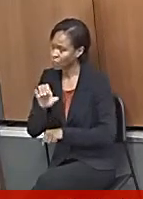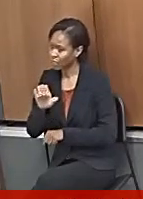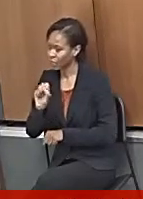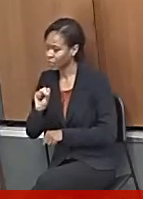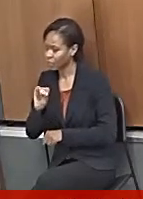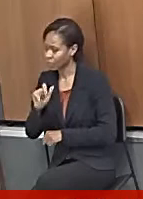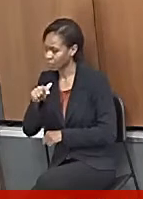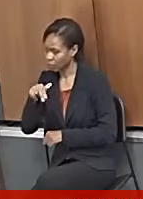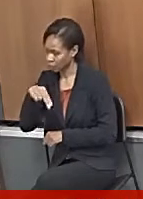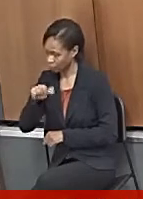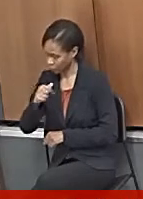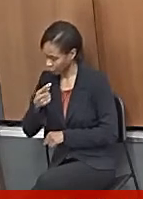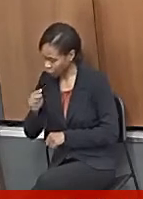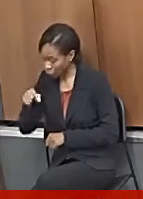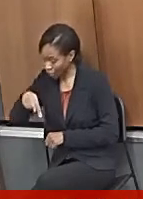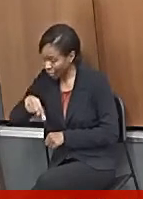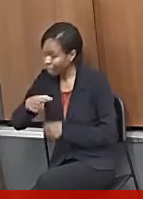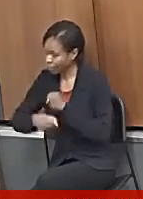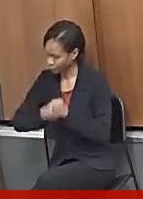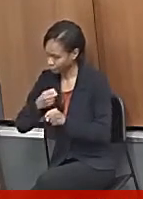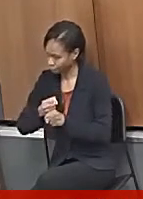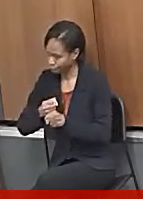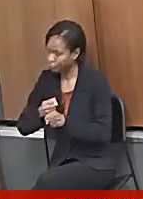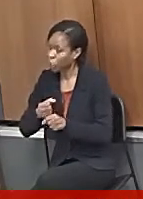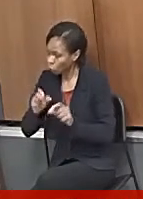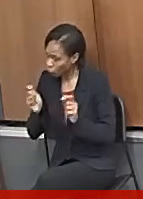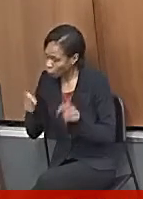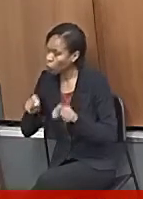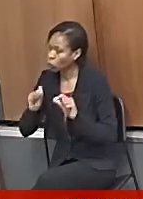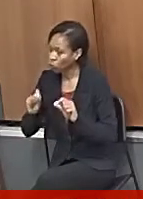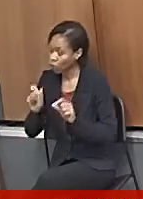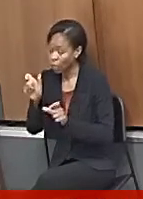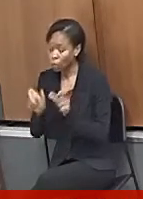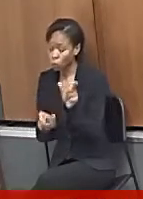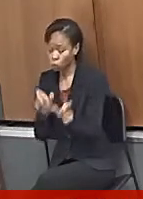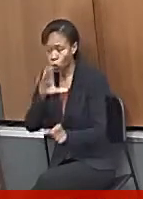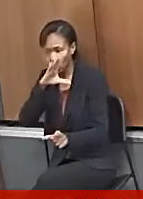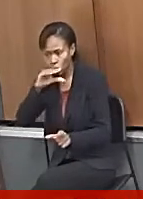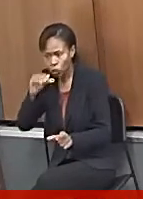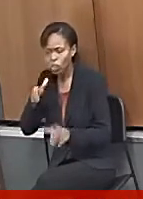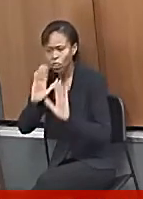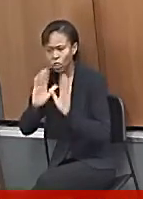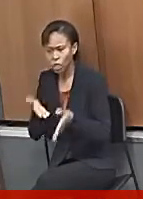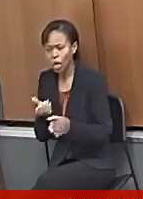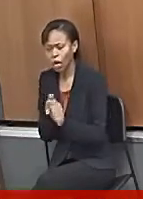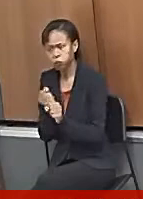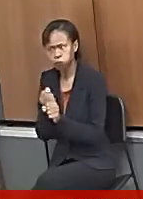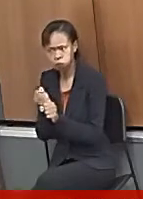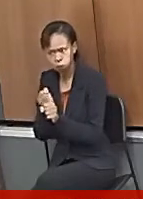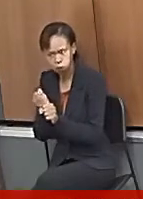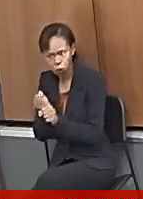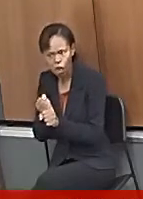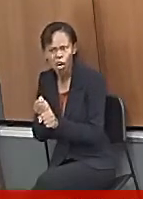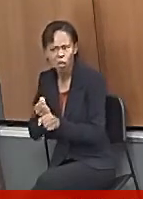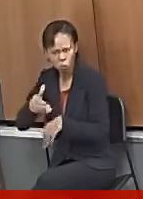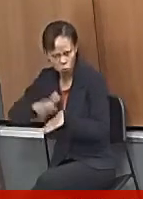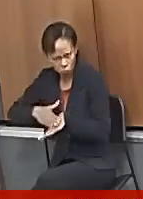privilege sim aqueles servidores que têm uma contagem de tempo maior